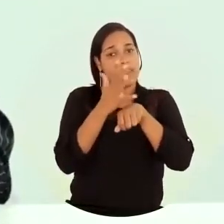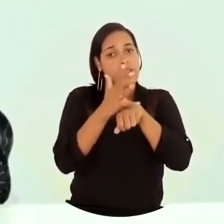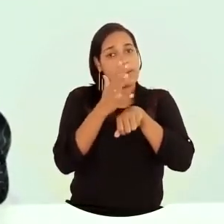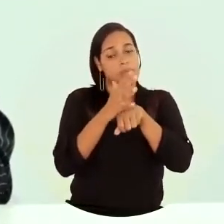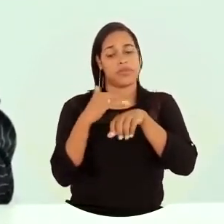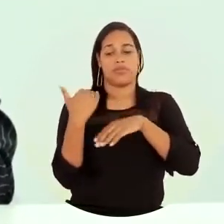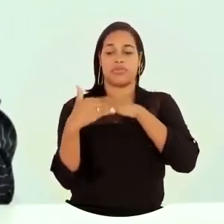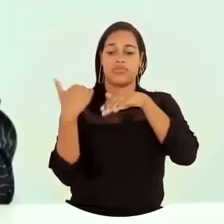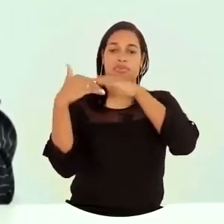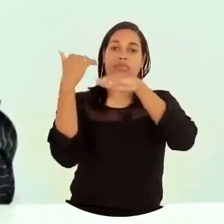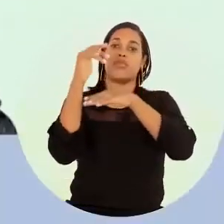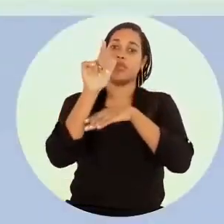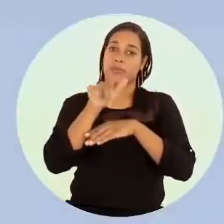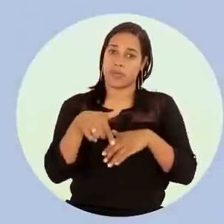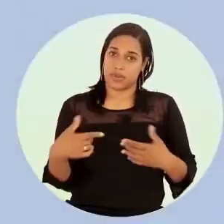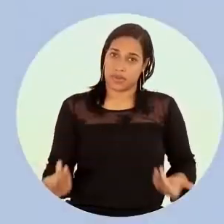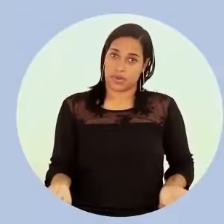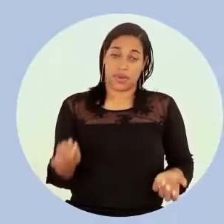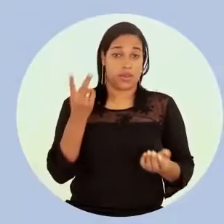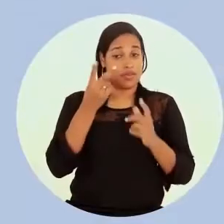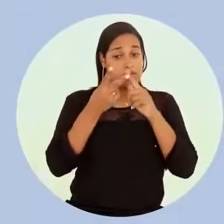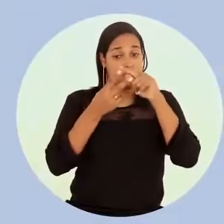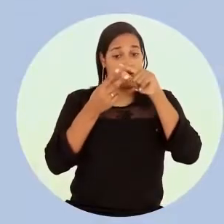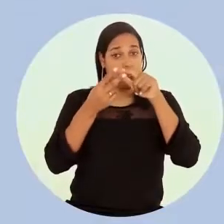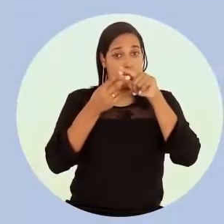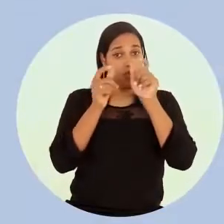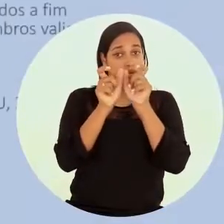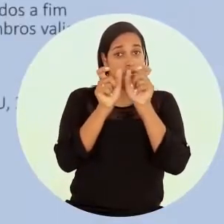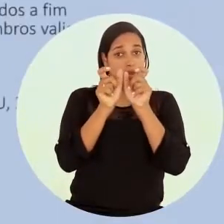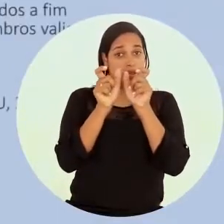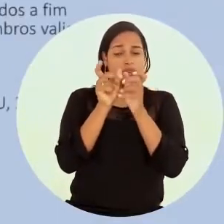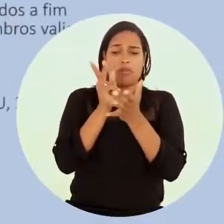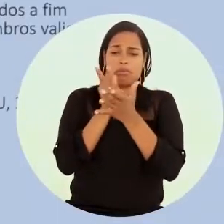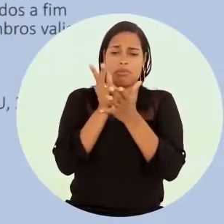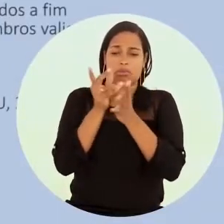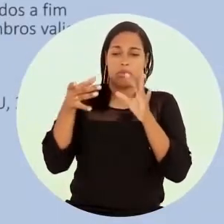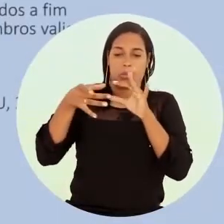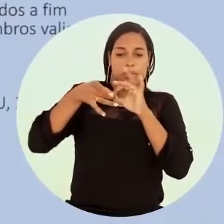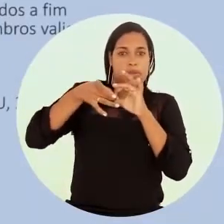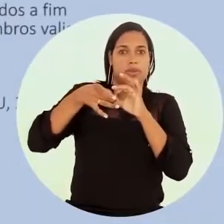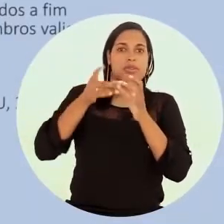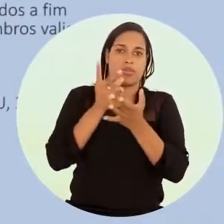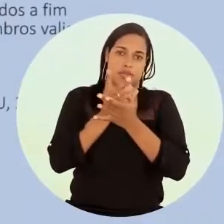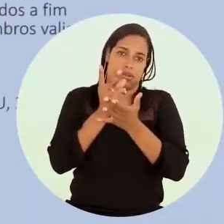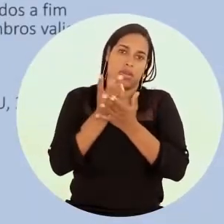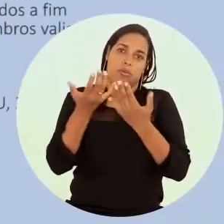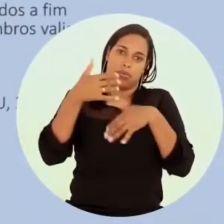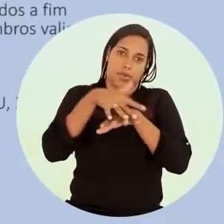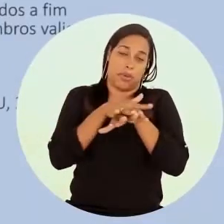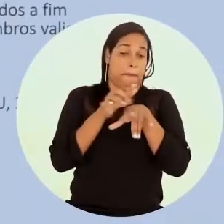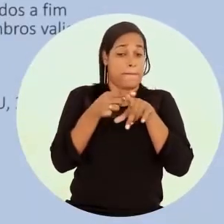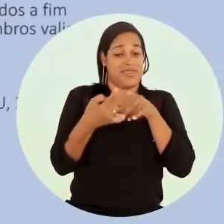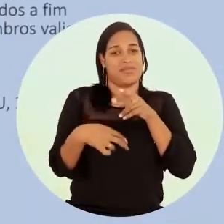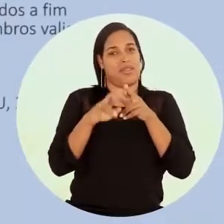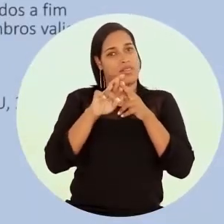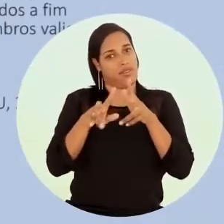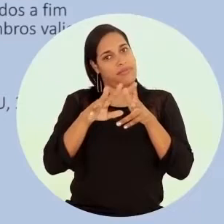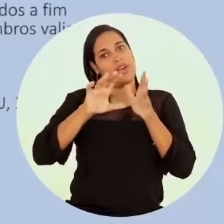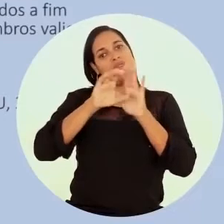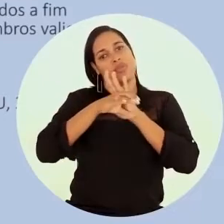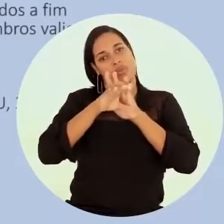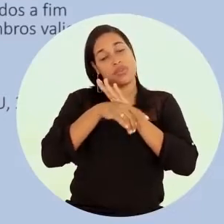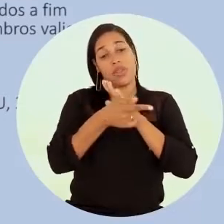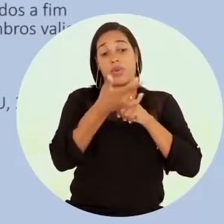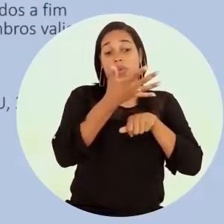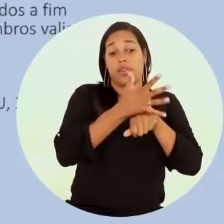e Desenvolvimento. As duas palavras andam juntas e se complementam, mas não são iguais. No